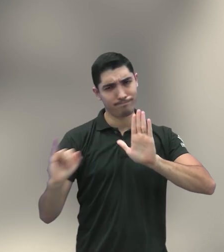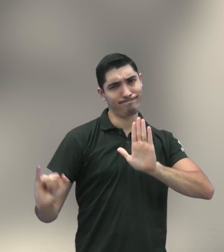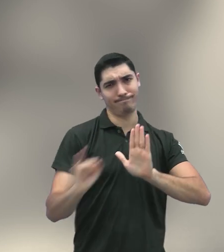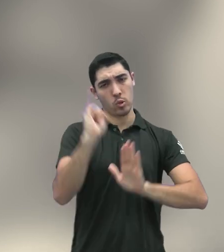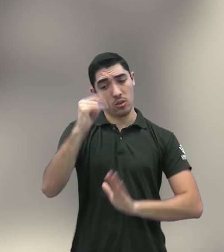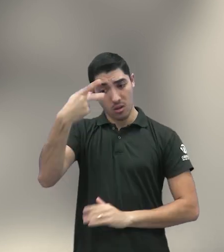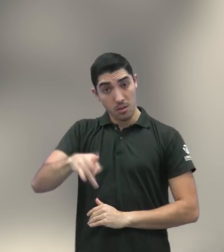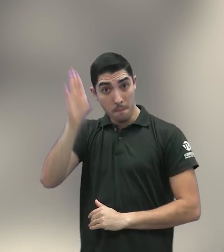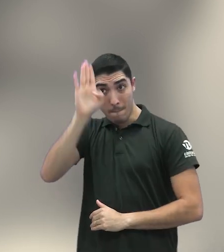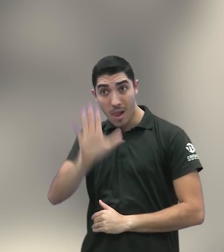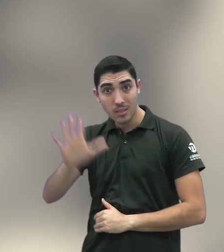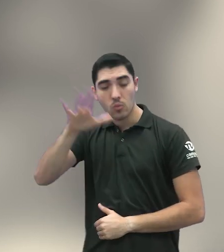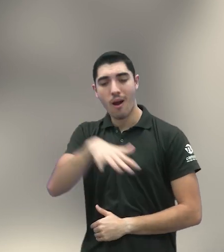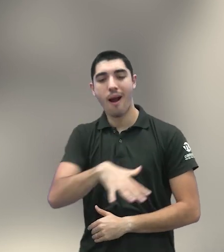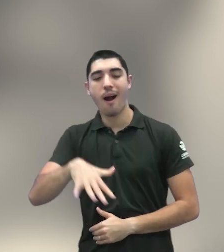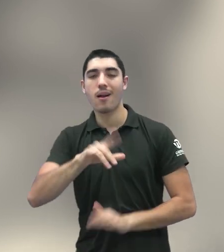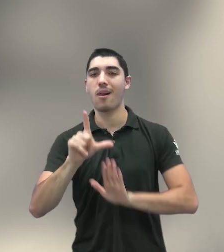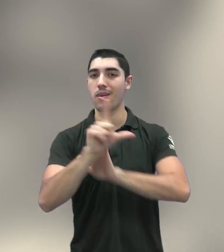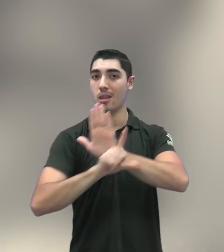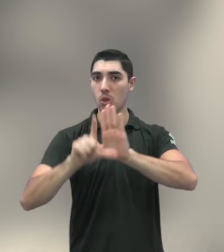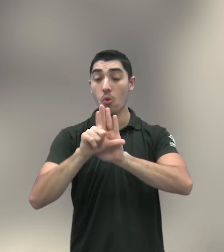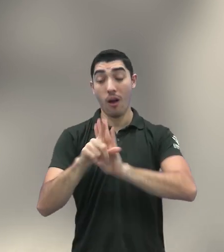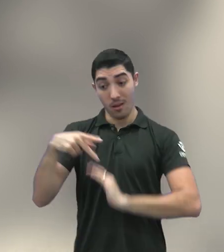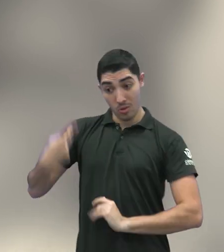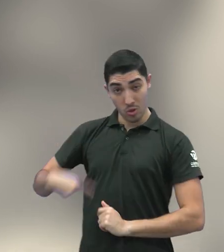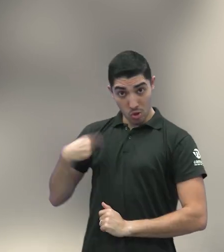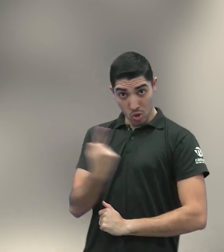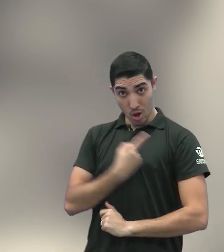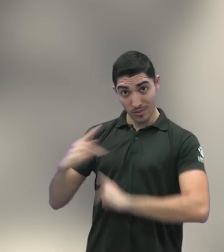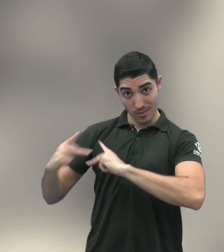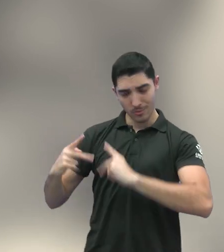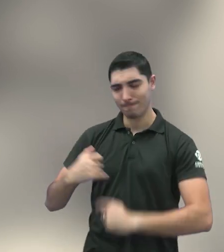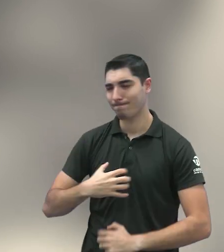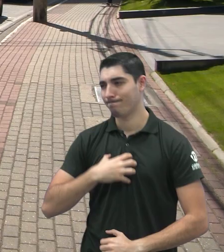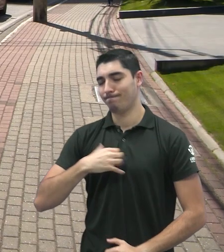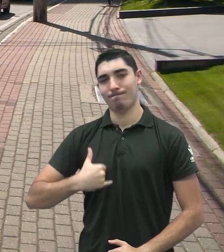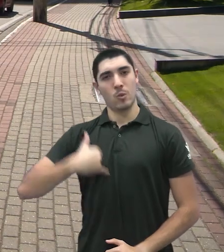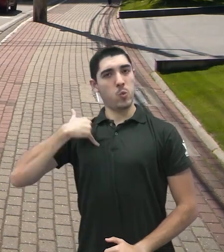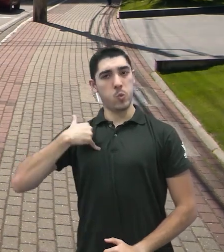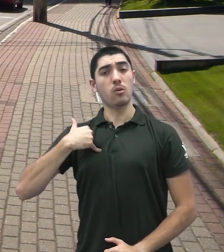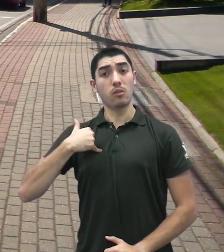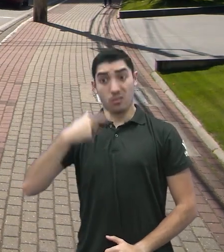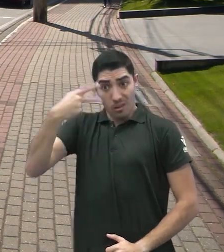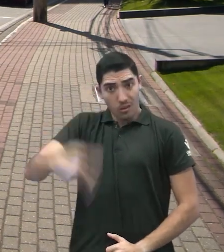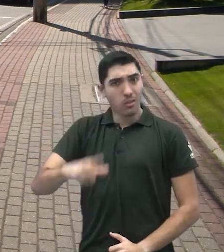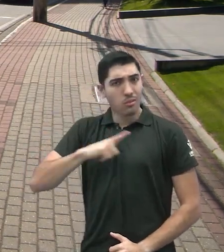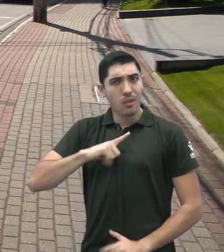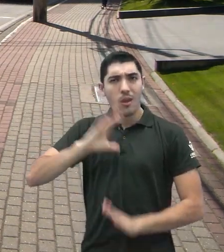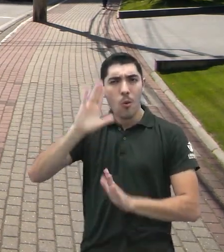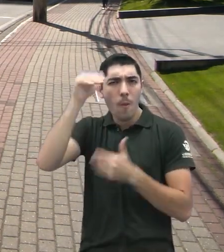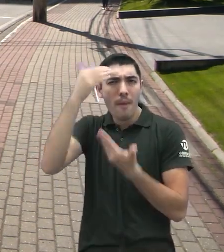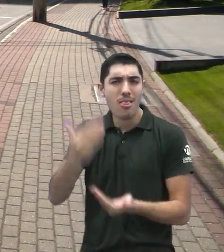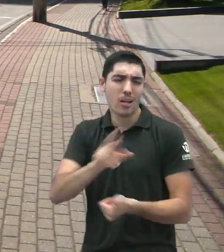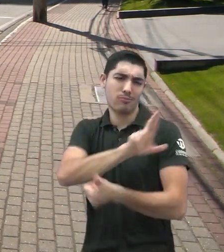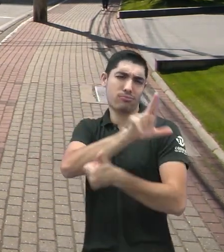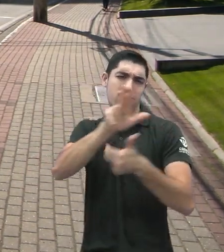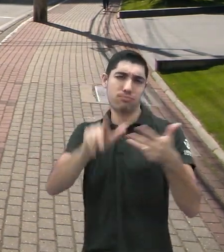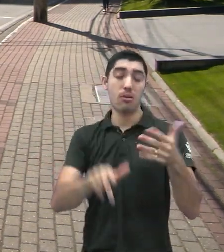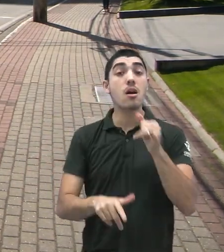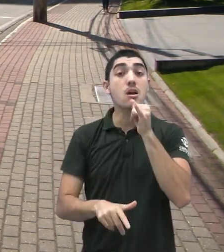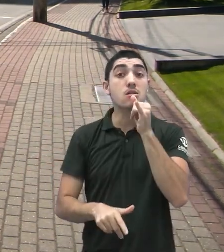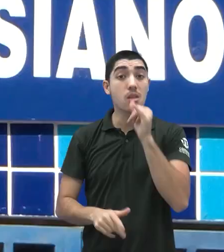Cassiano Ricardo para a literatura do país é motivo de orgulho para São José. tanto que pela cidade são várias